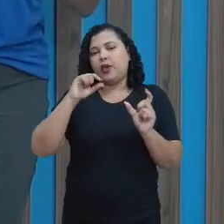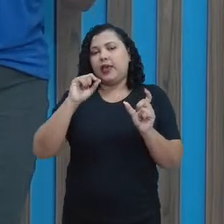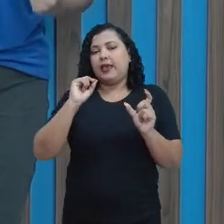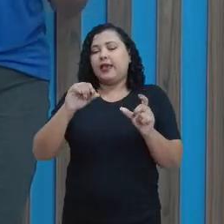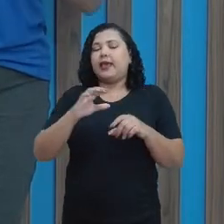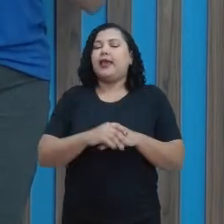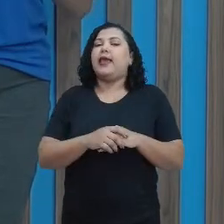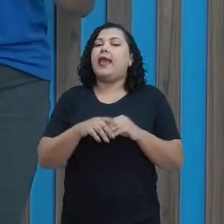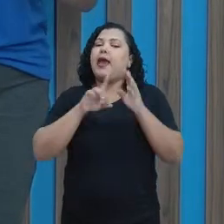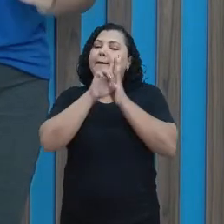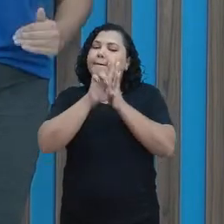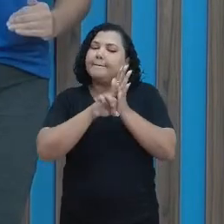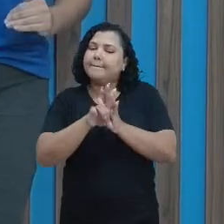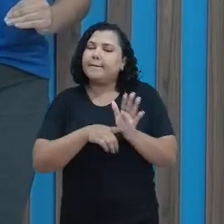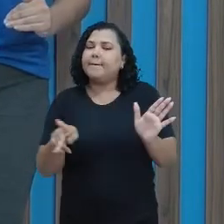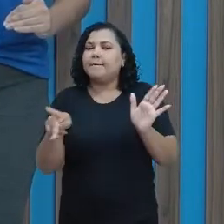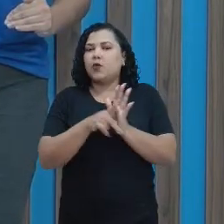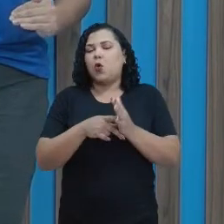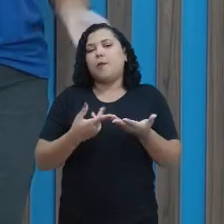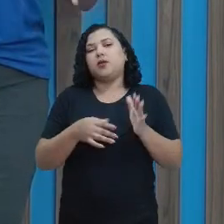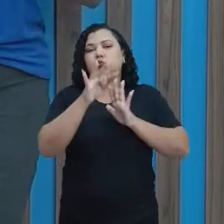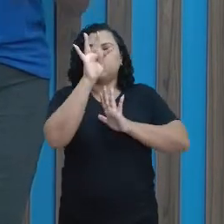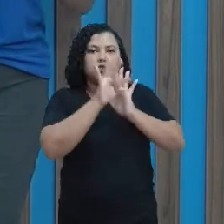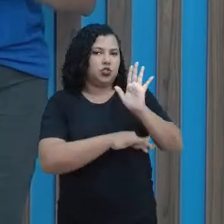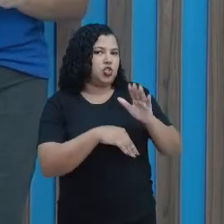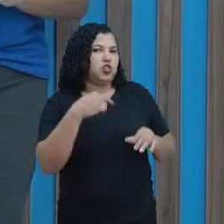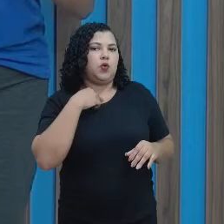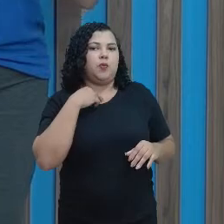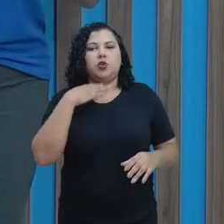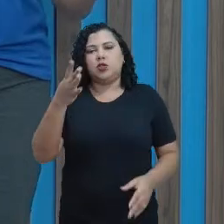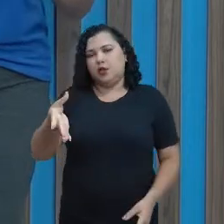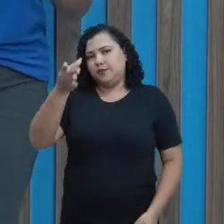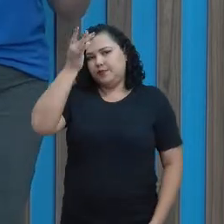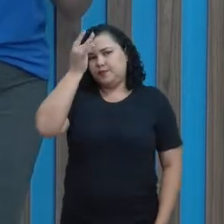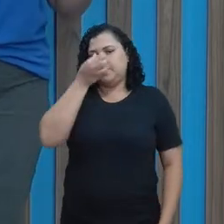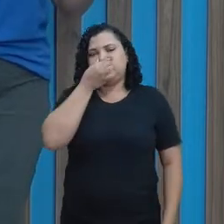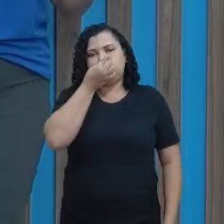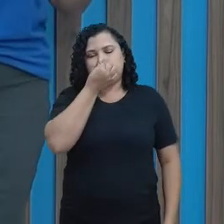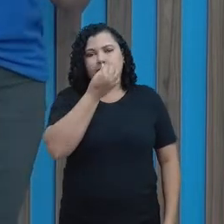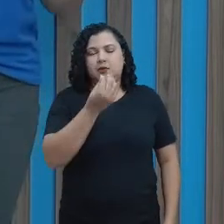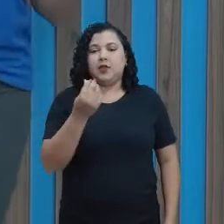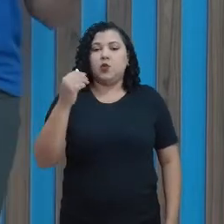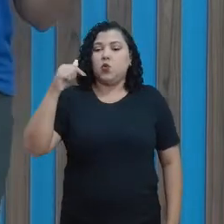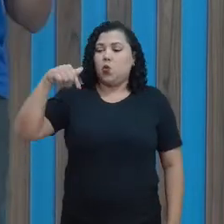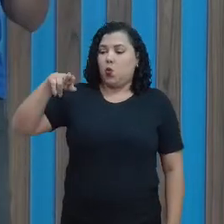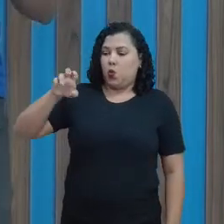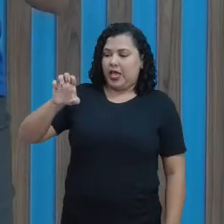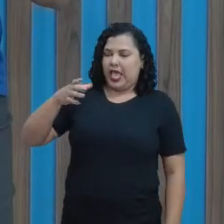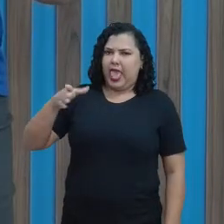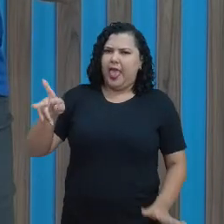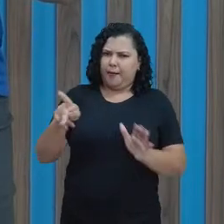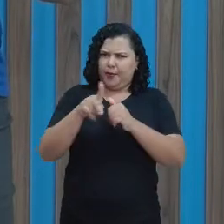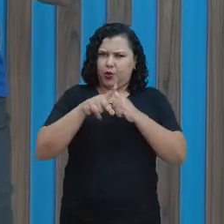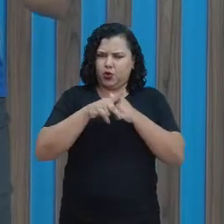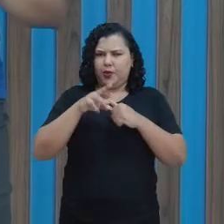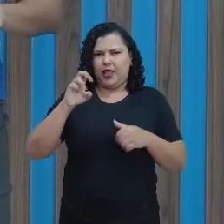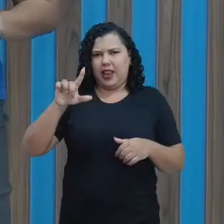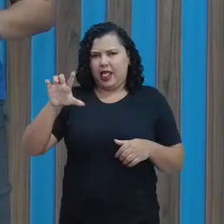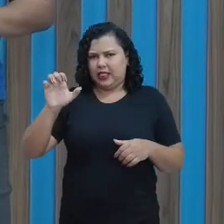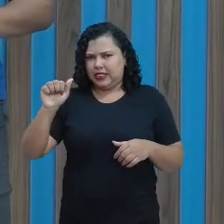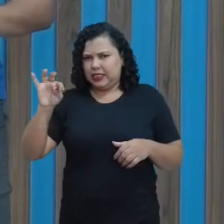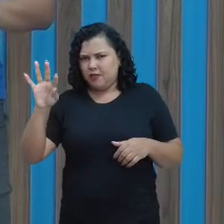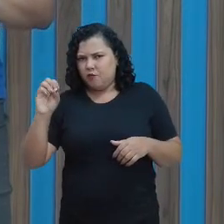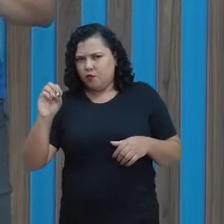da oração, é a análise do texto. A gente não pode decorar que o que é pronome relativo, porque o que pode ser